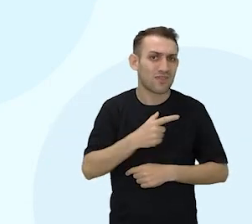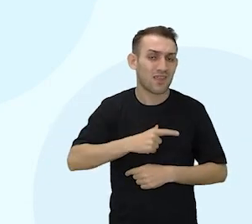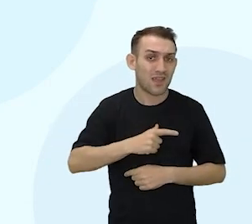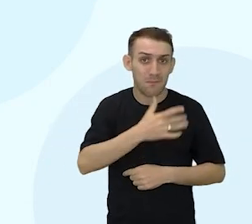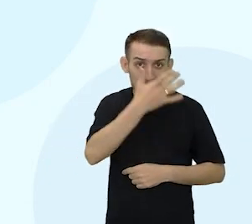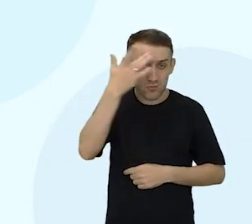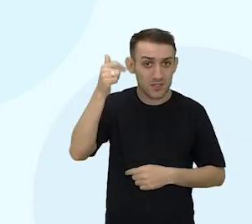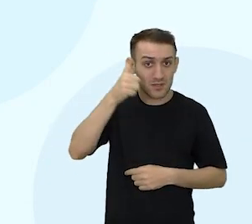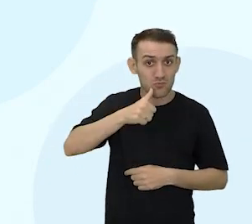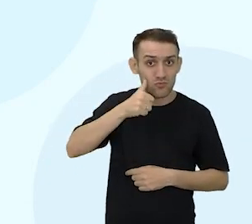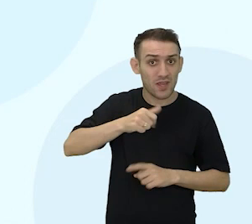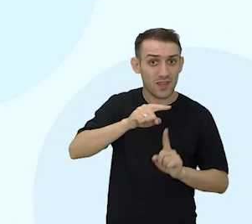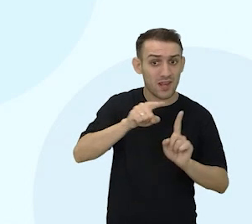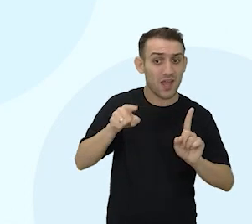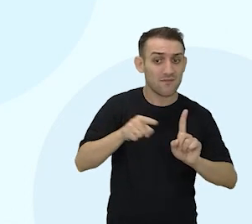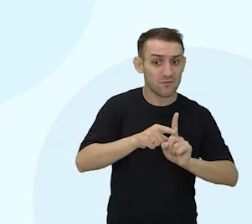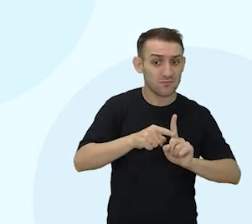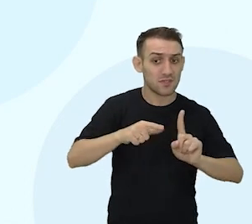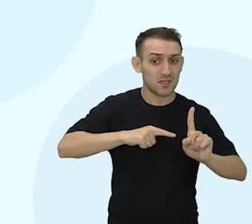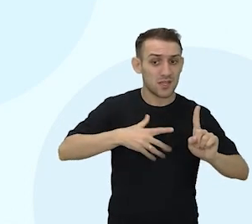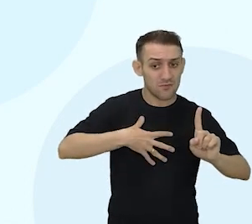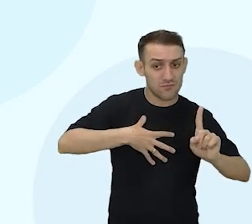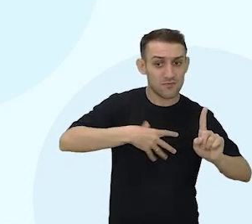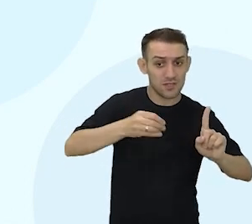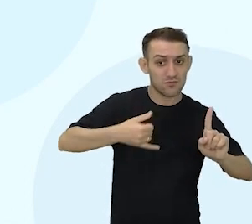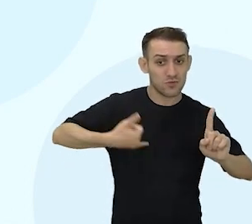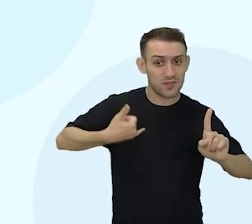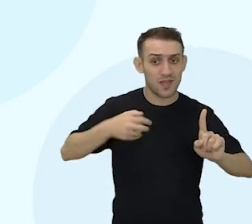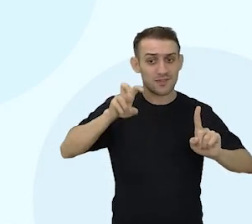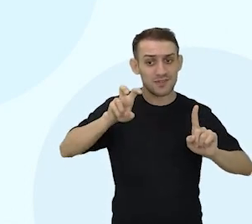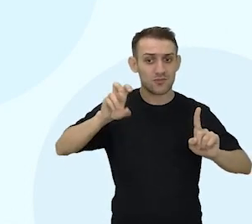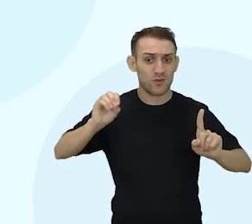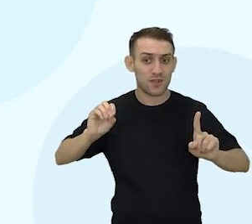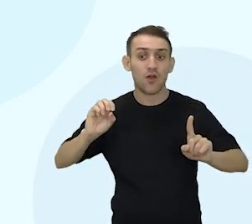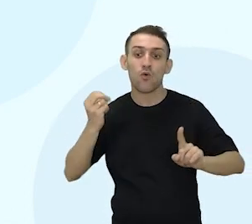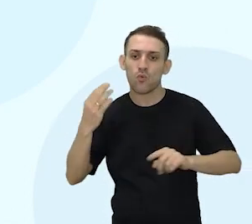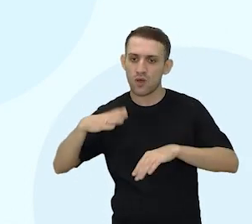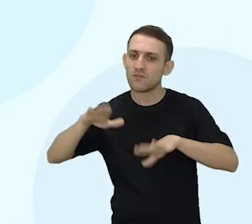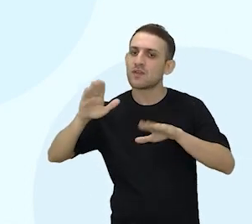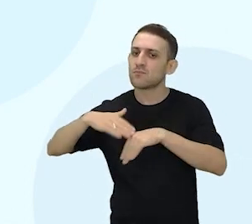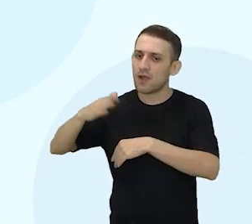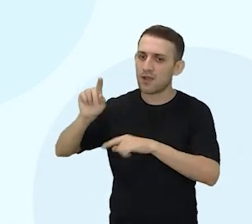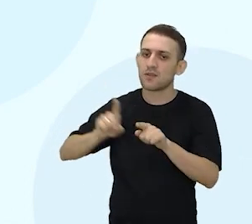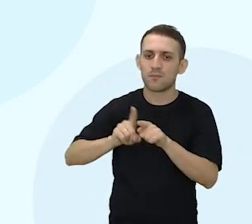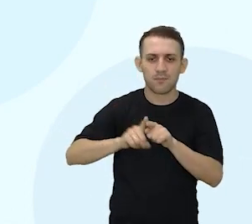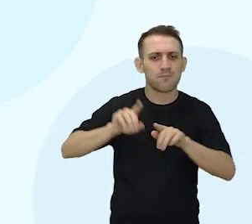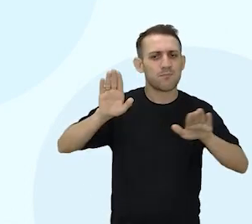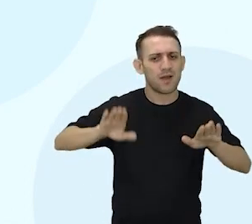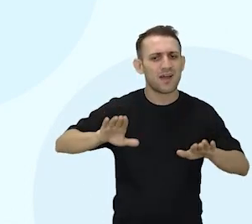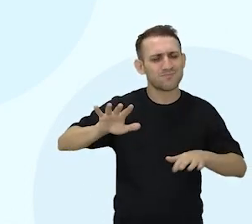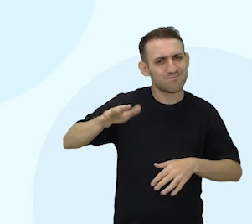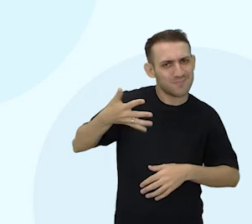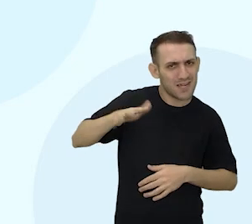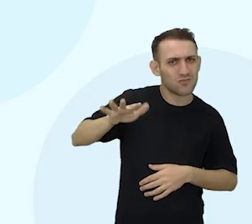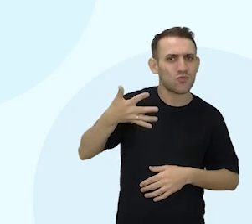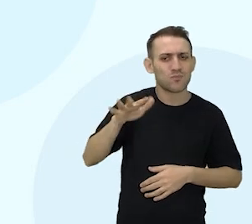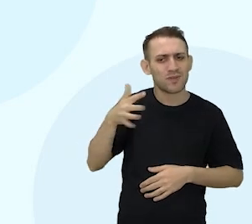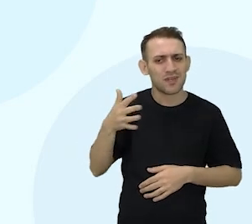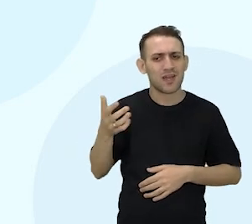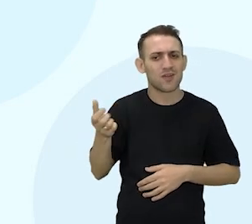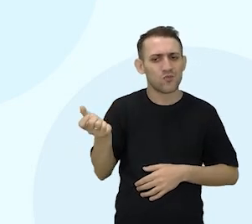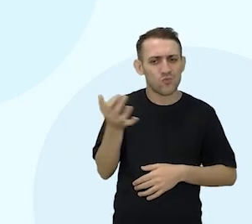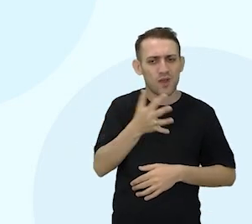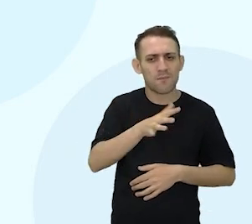aí de mulheres que engravidam e têm filhos aí com 50 anos ou até mais. Mas digamos que a média, né, e